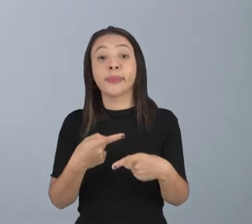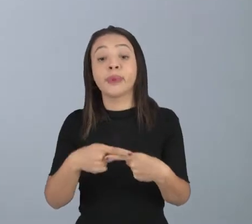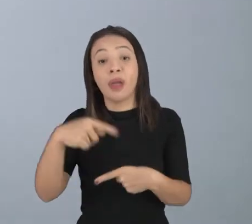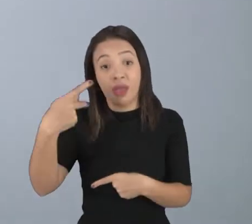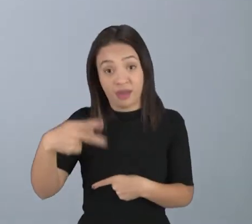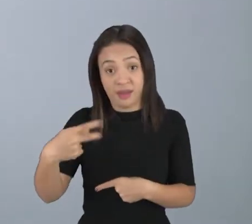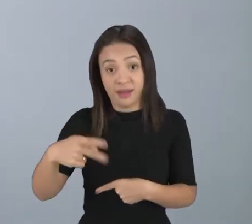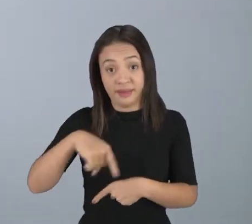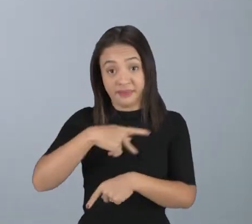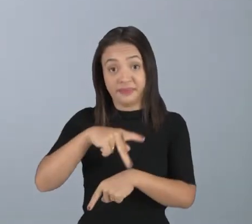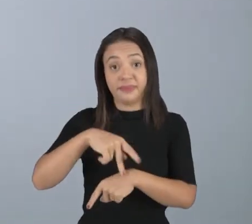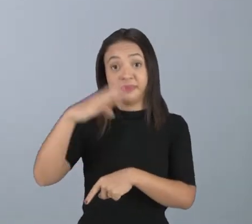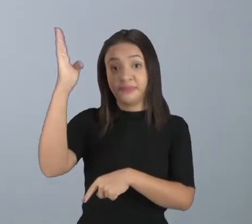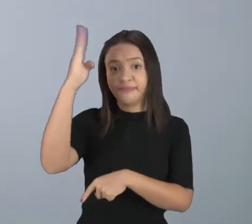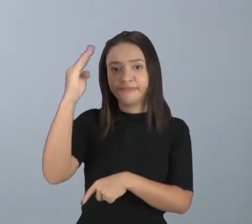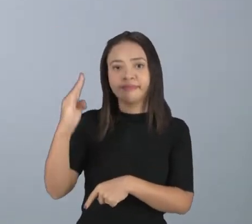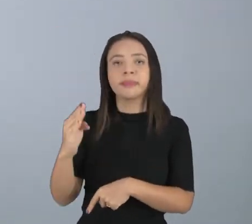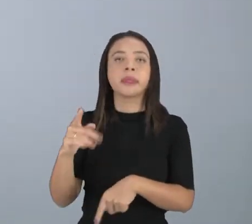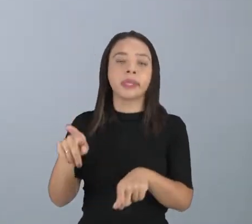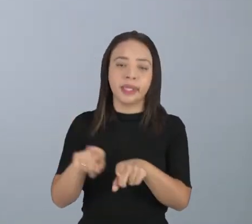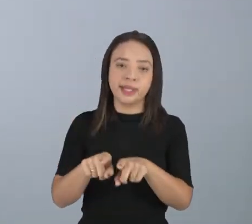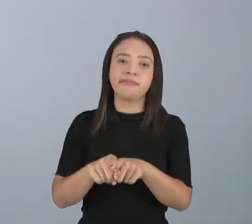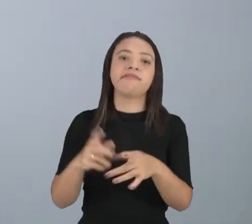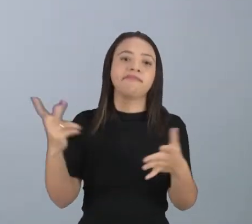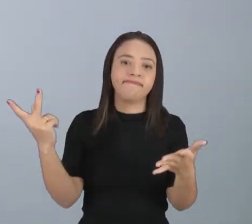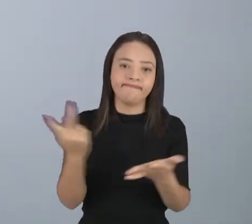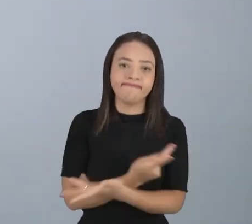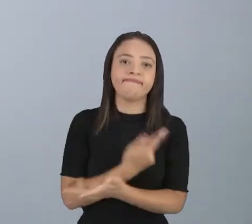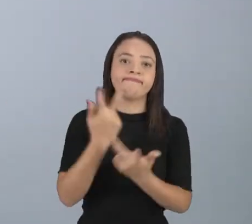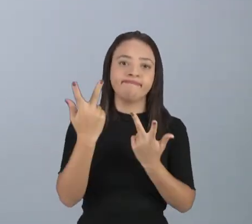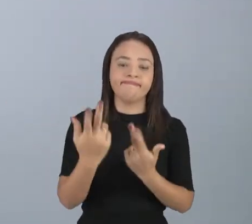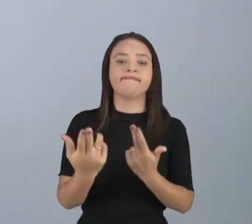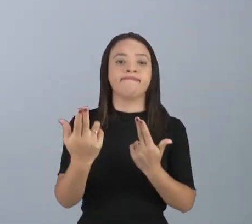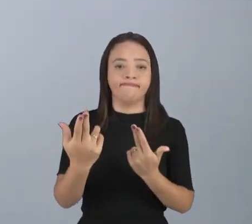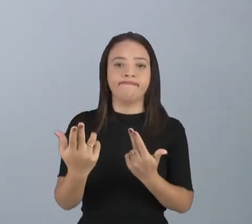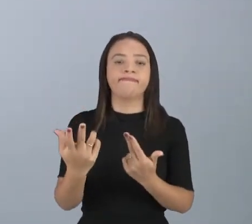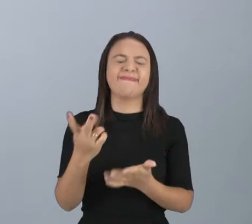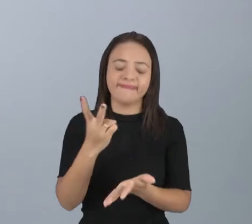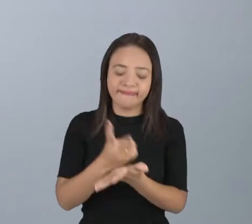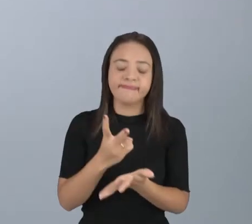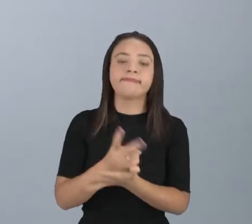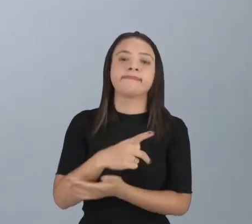nós nos deparamos com essas situações. Ainda existe, né,